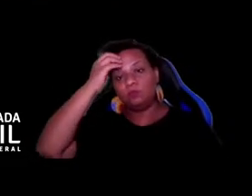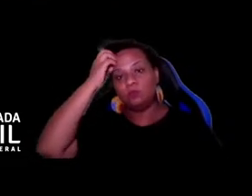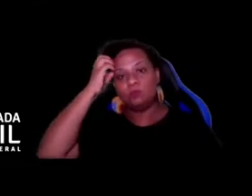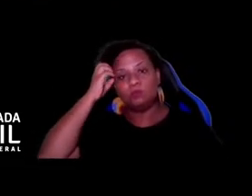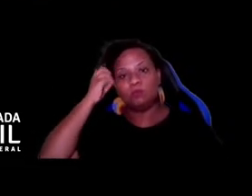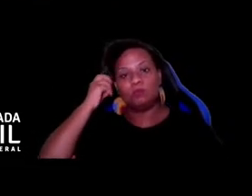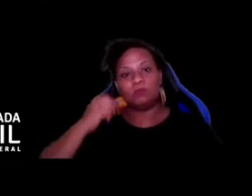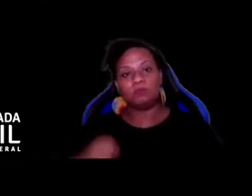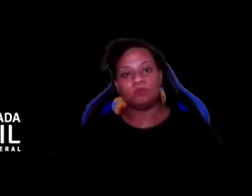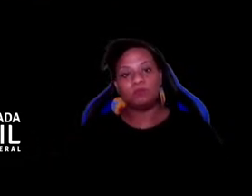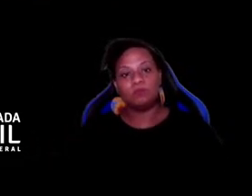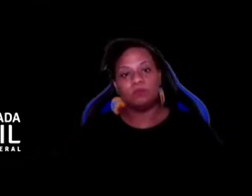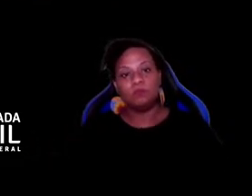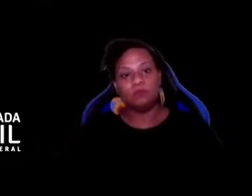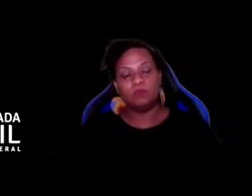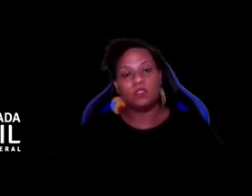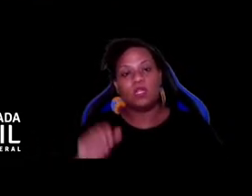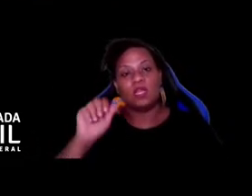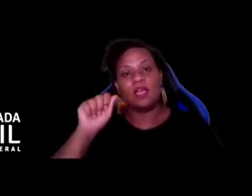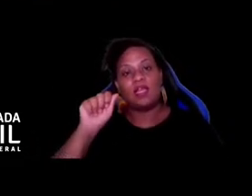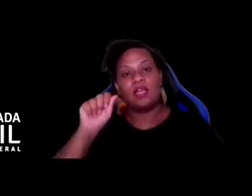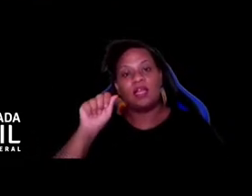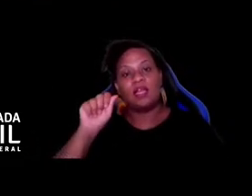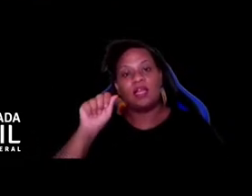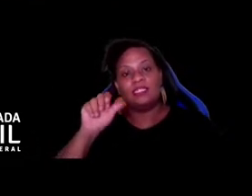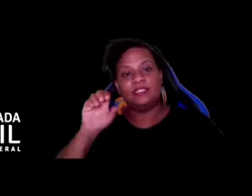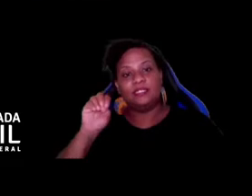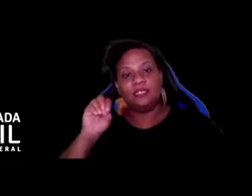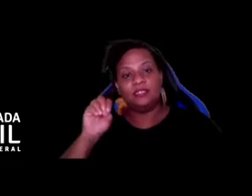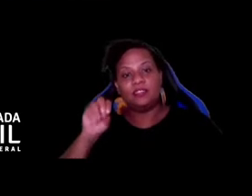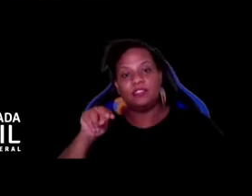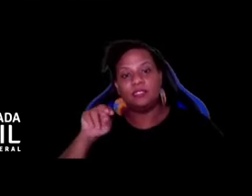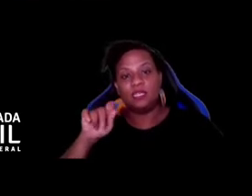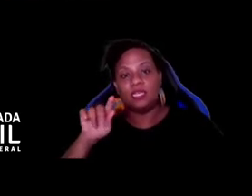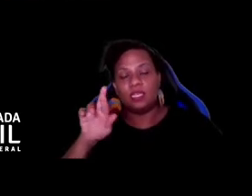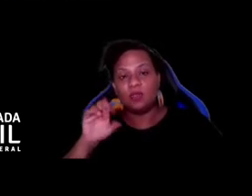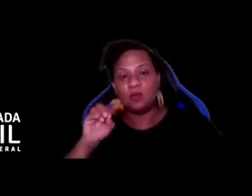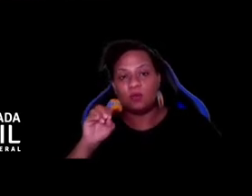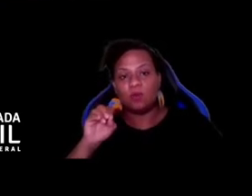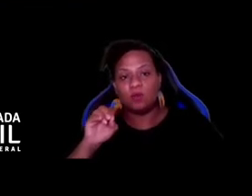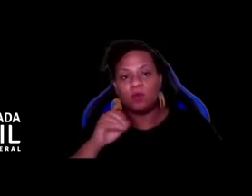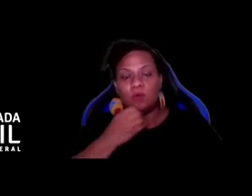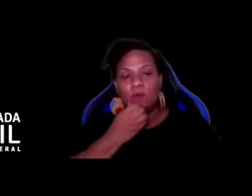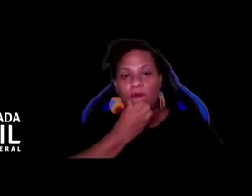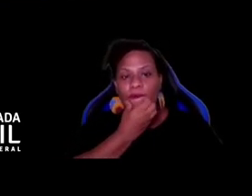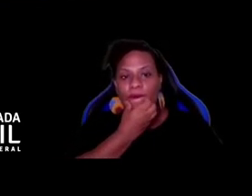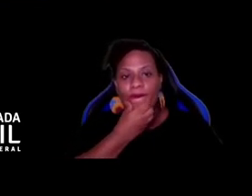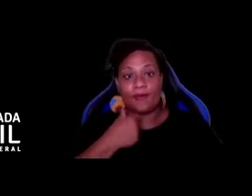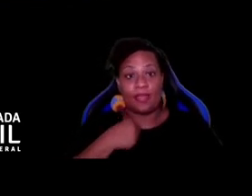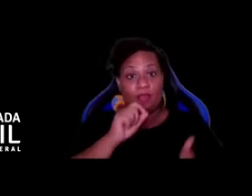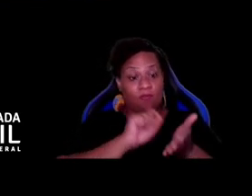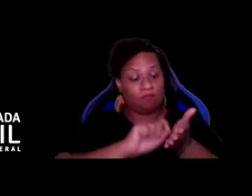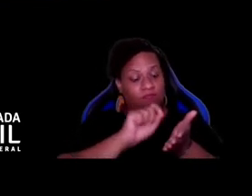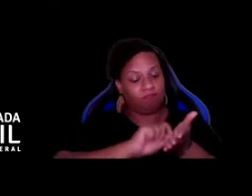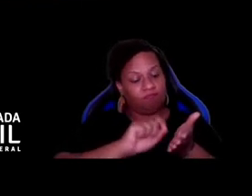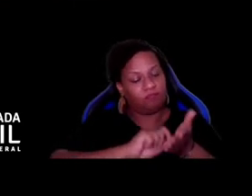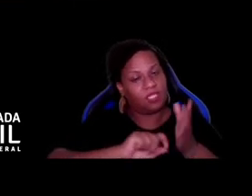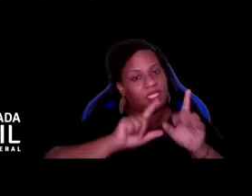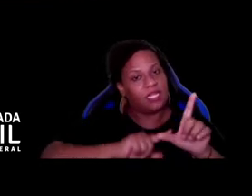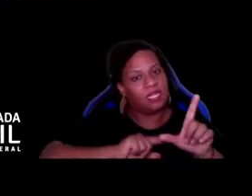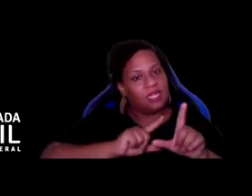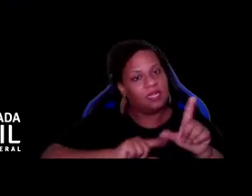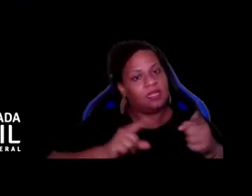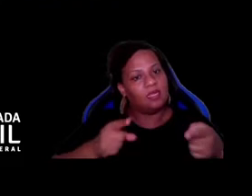grupo do Odundê, que eu tocava com o Odundê, né? Eu era a compositora, né,